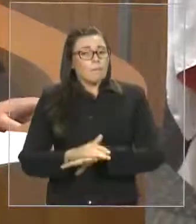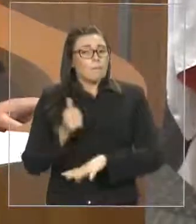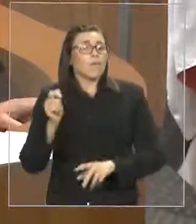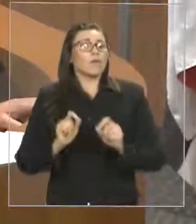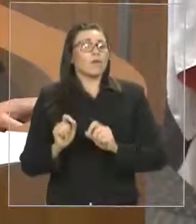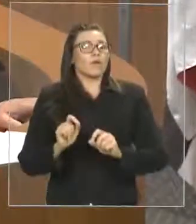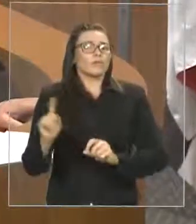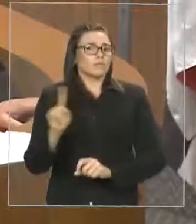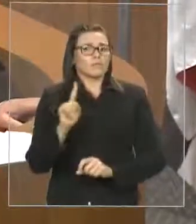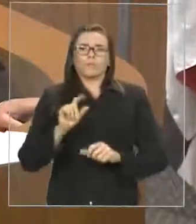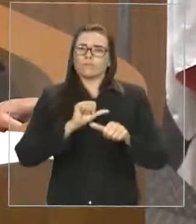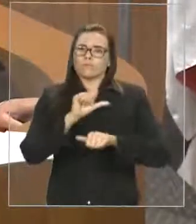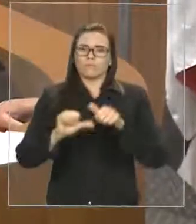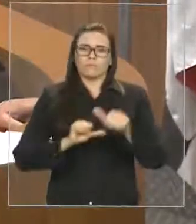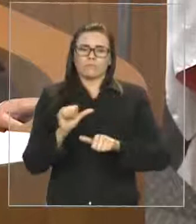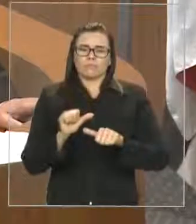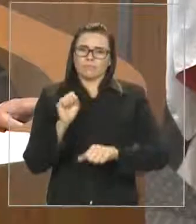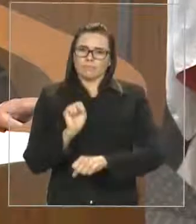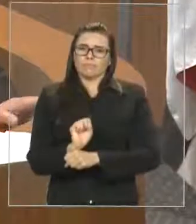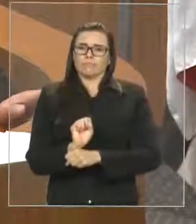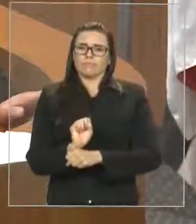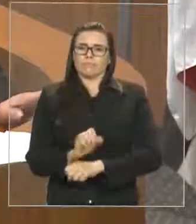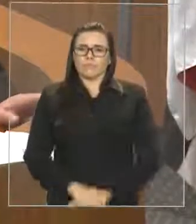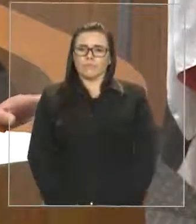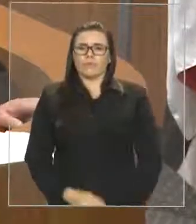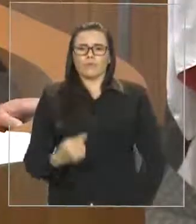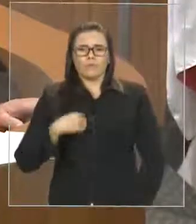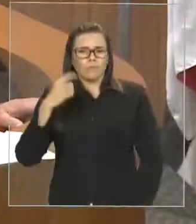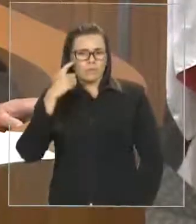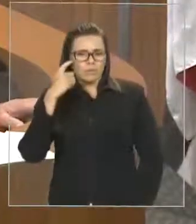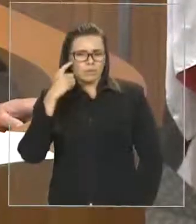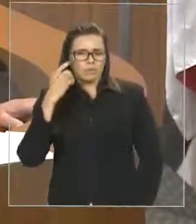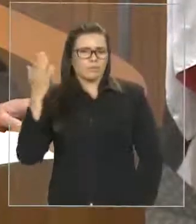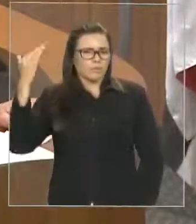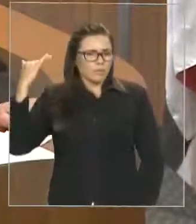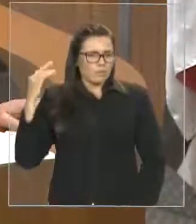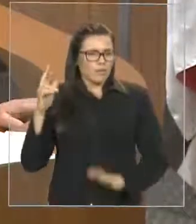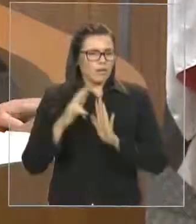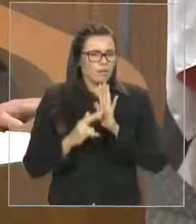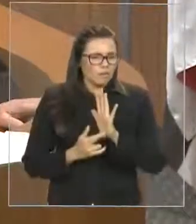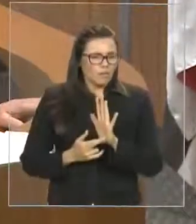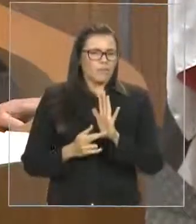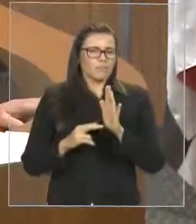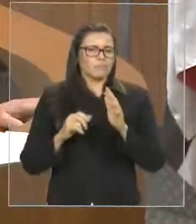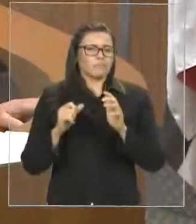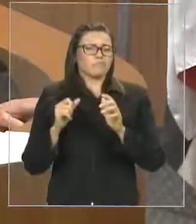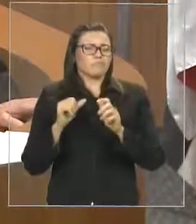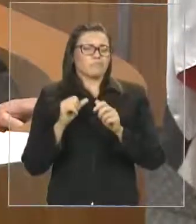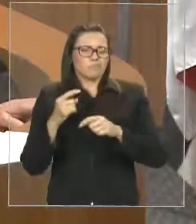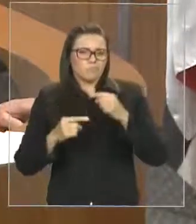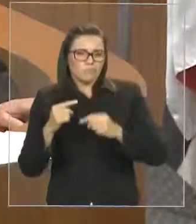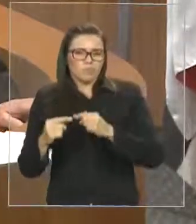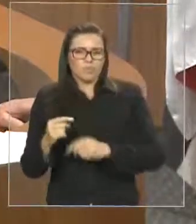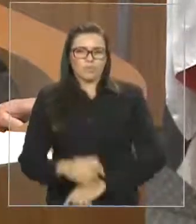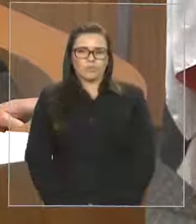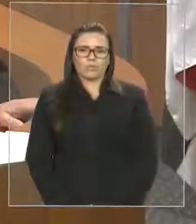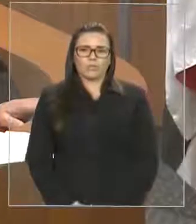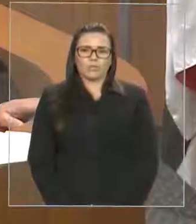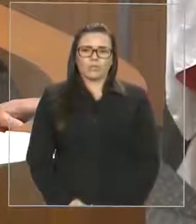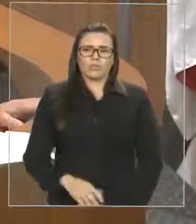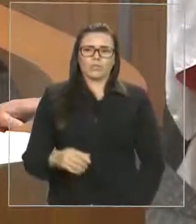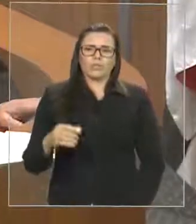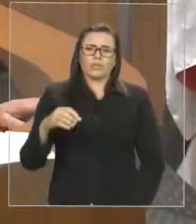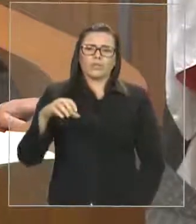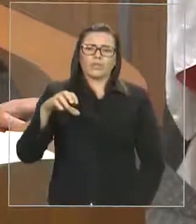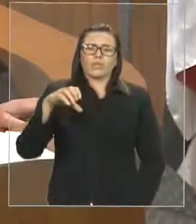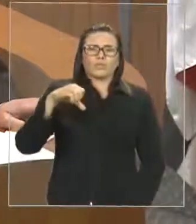o avanço. Na última reforma eleitoral, e eu fiz questão de destacar isso, a redução do tempo de campanha de 90 para 45